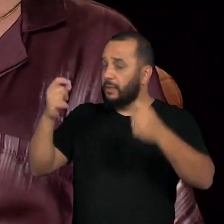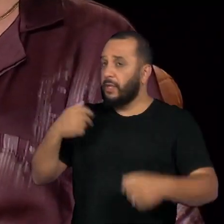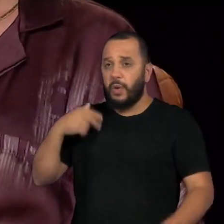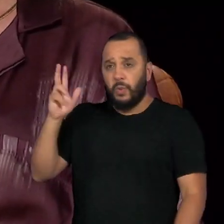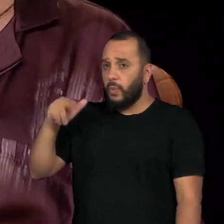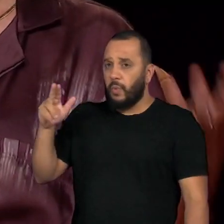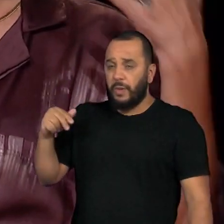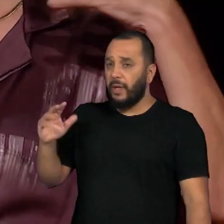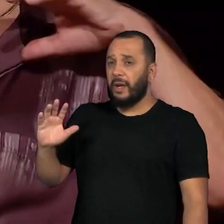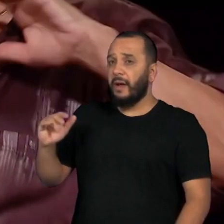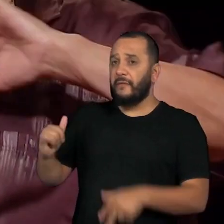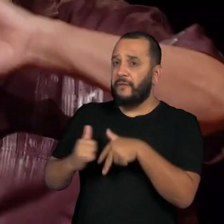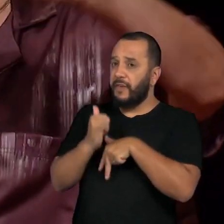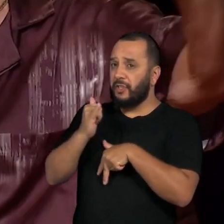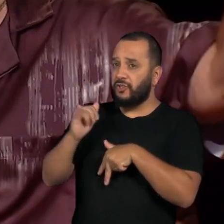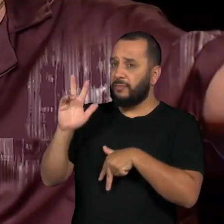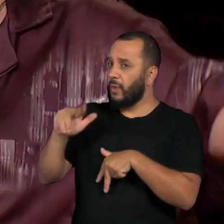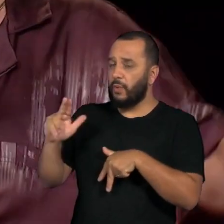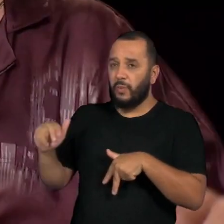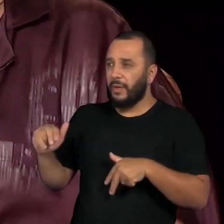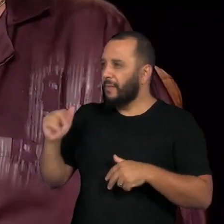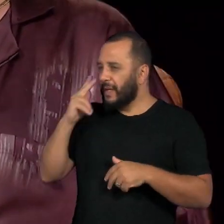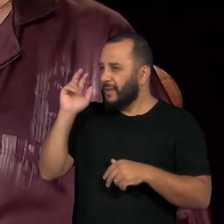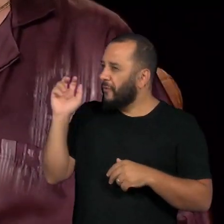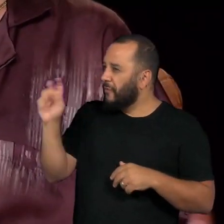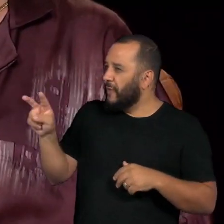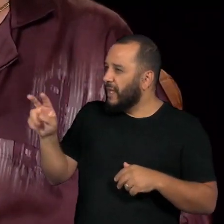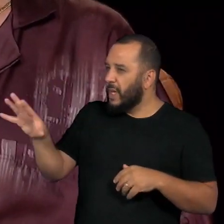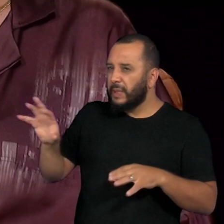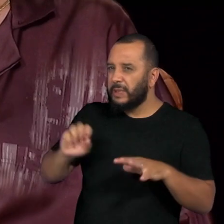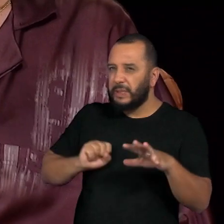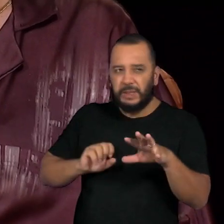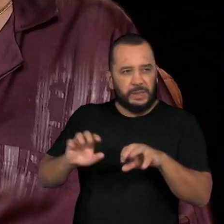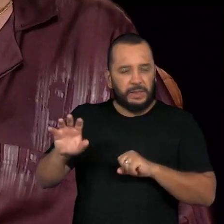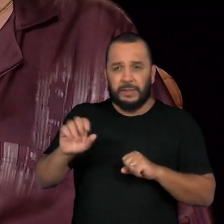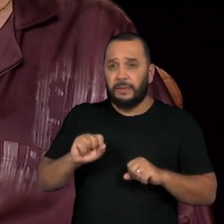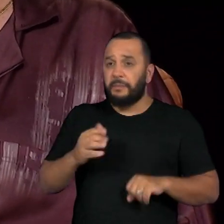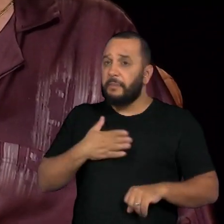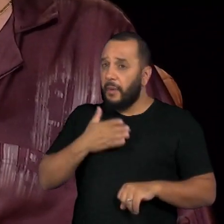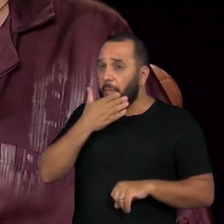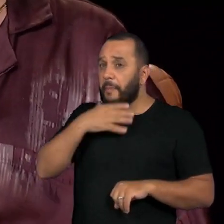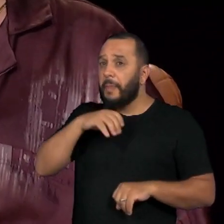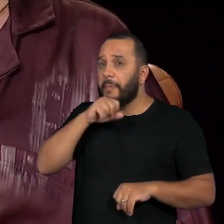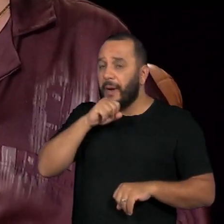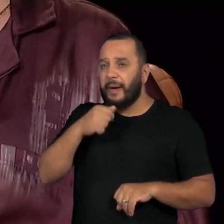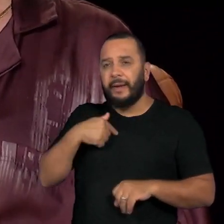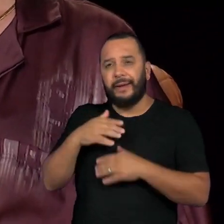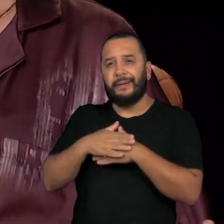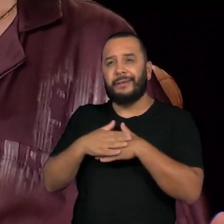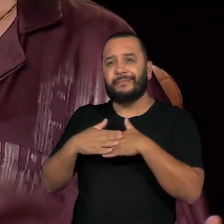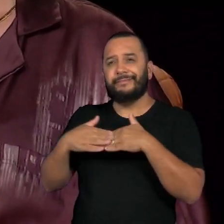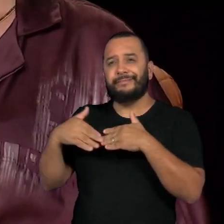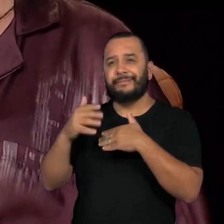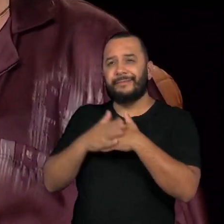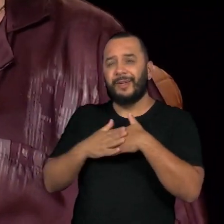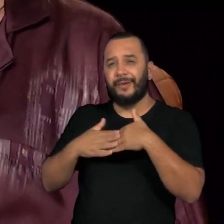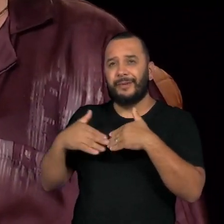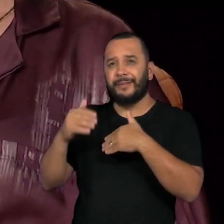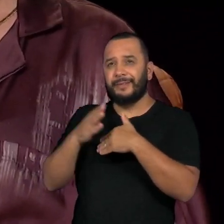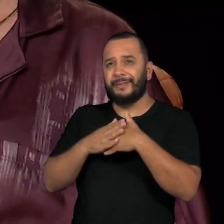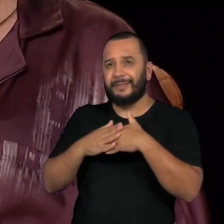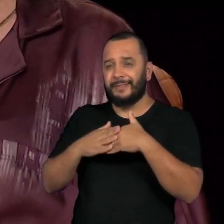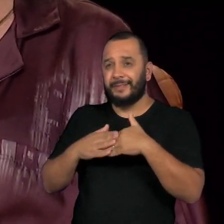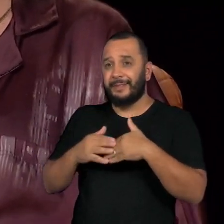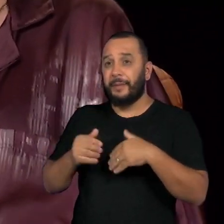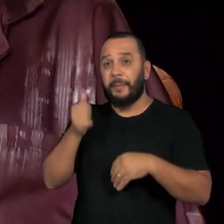né? É engraçado, eu acho que eu catalisei ali. Meu pai era uma pessoa muito doce, né? A brava da